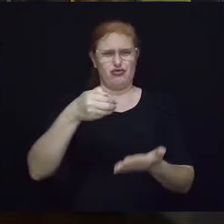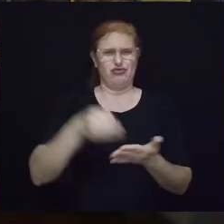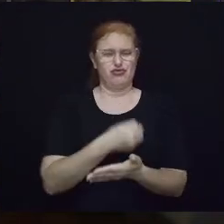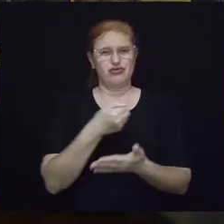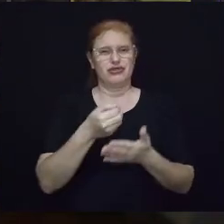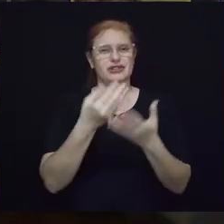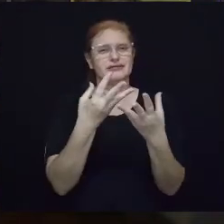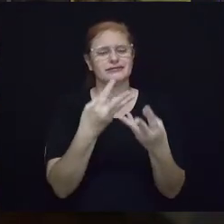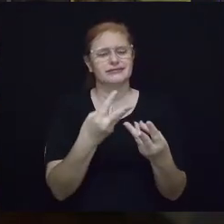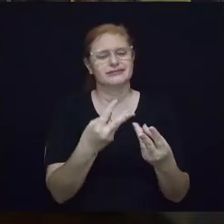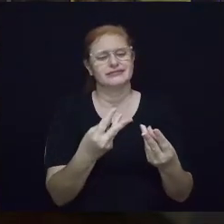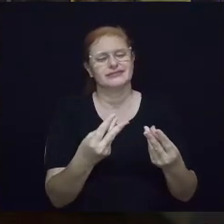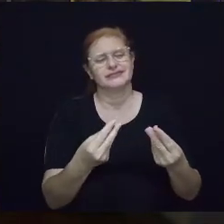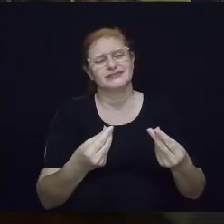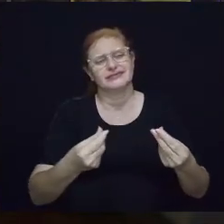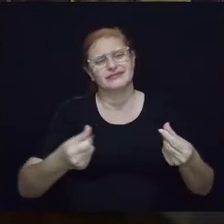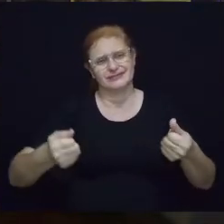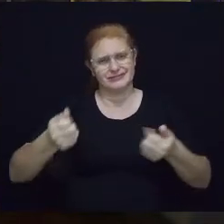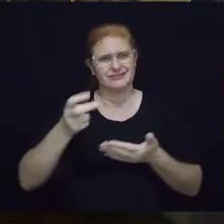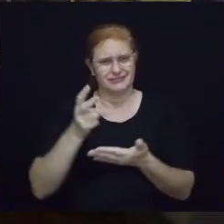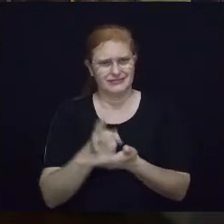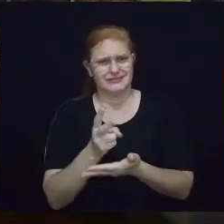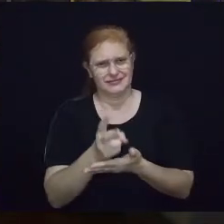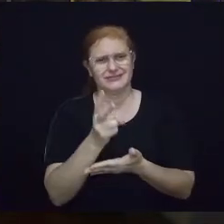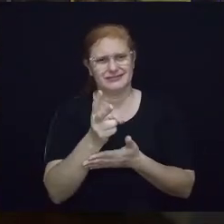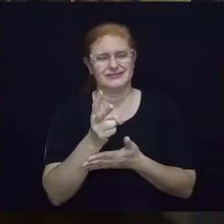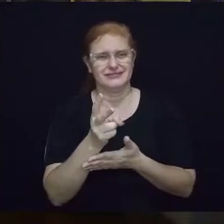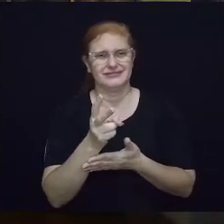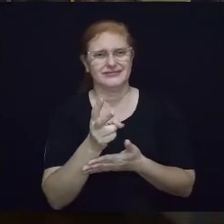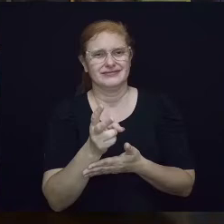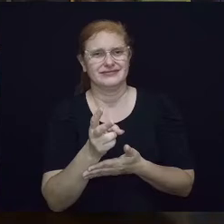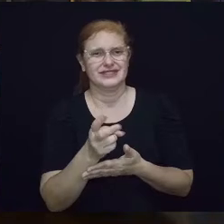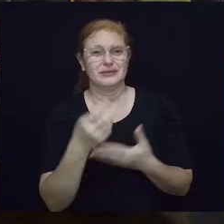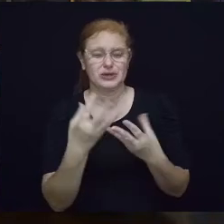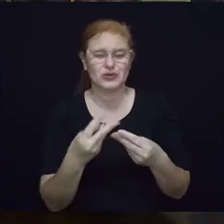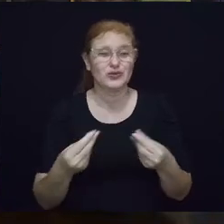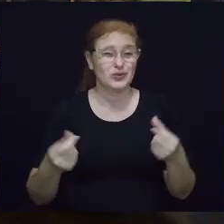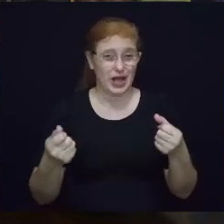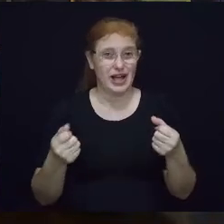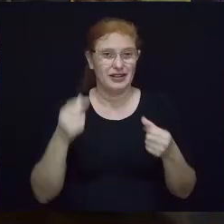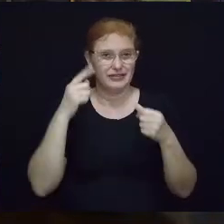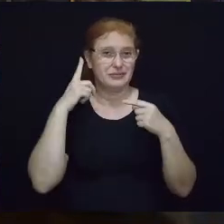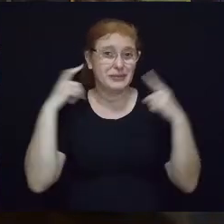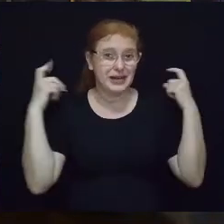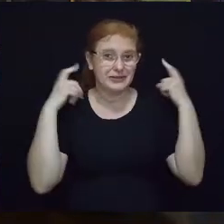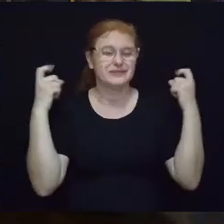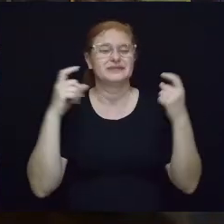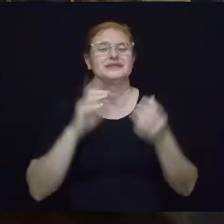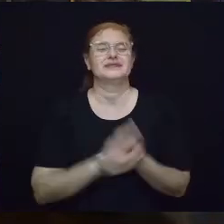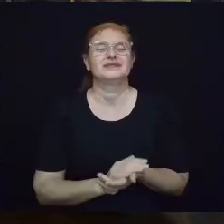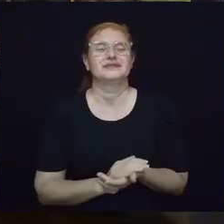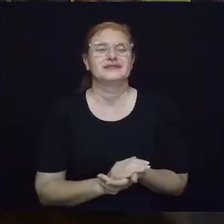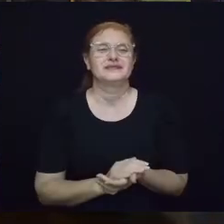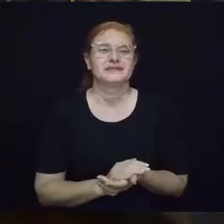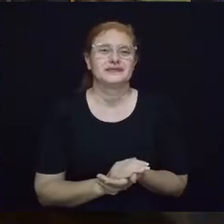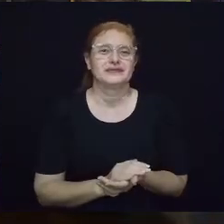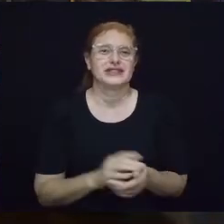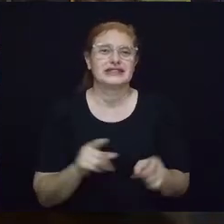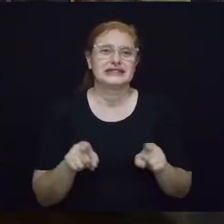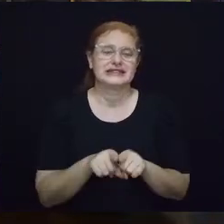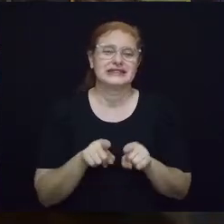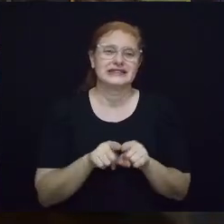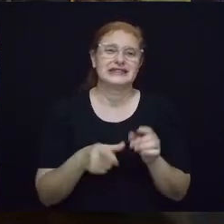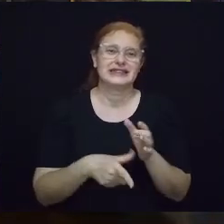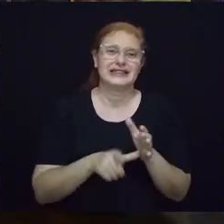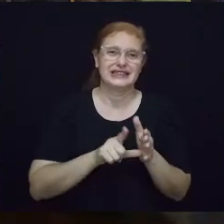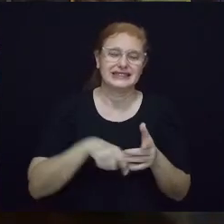se dilui. ele se torna um contínuo, realmente, um espaço, de repente, assim, né? E depois, um pouquinho antes da ação